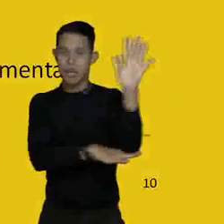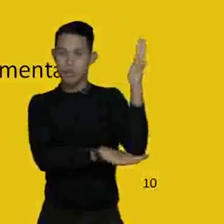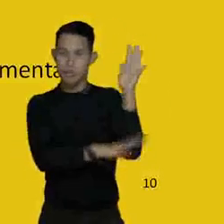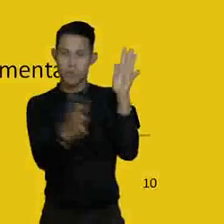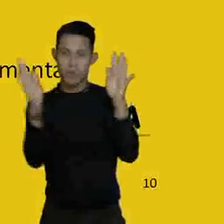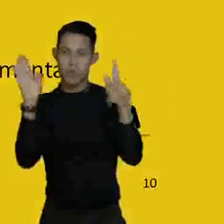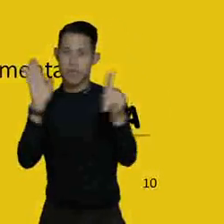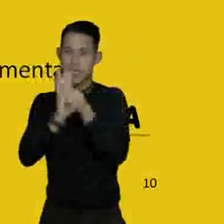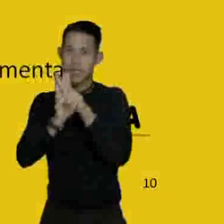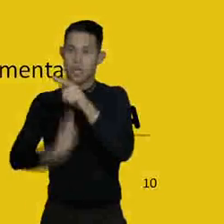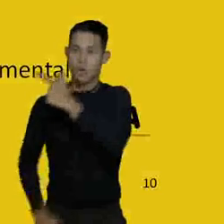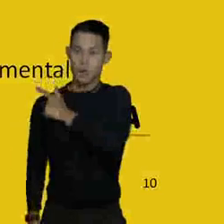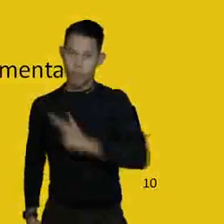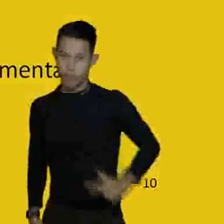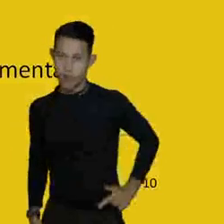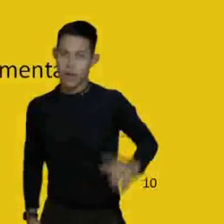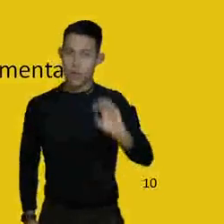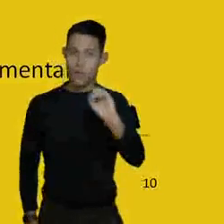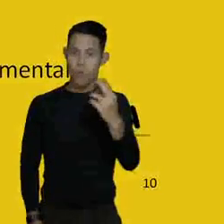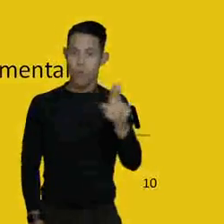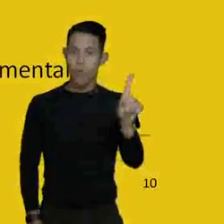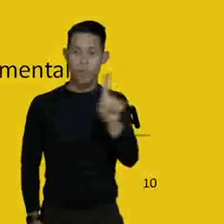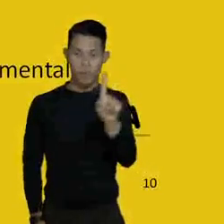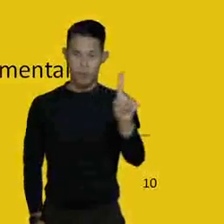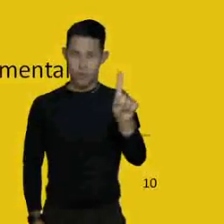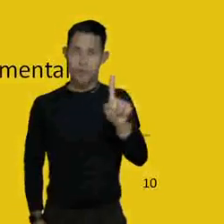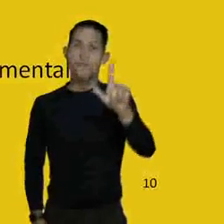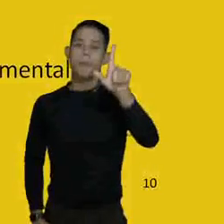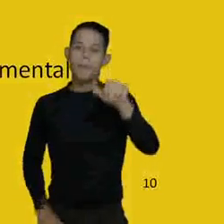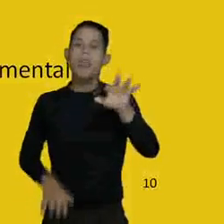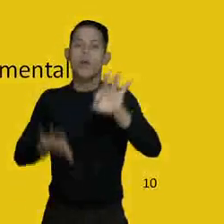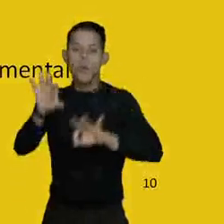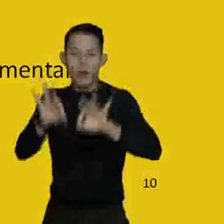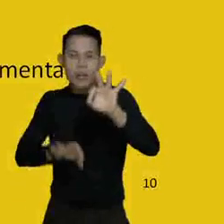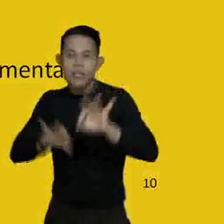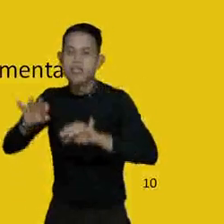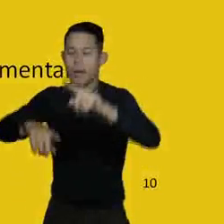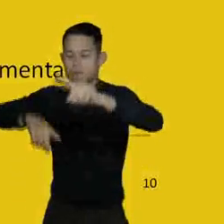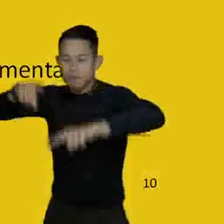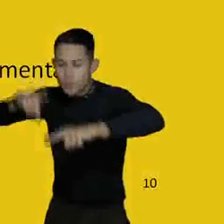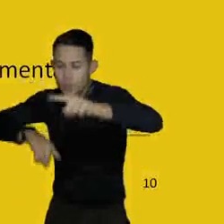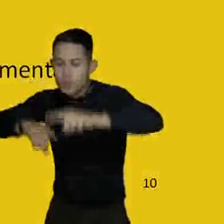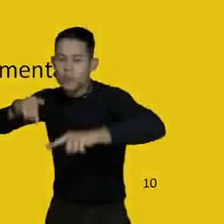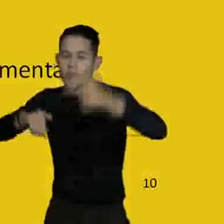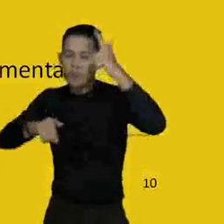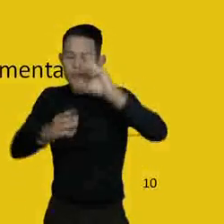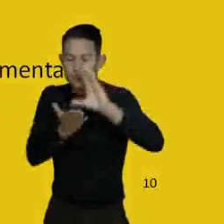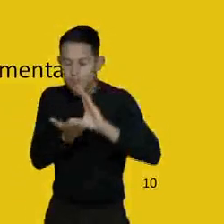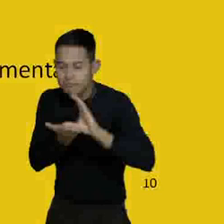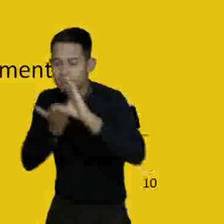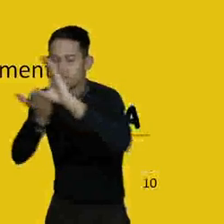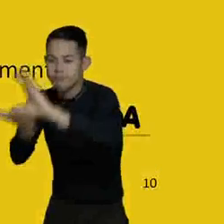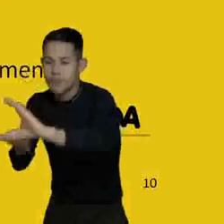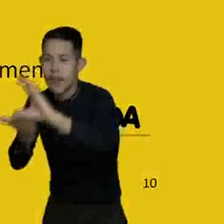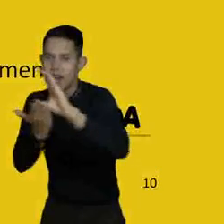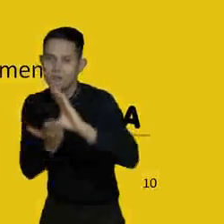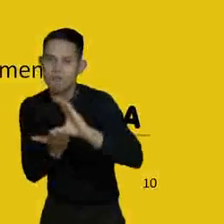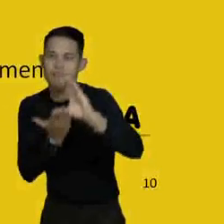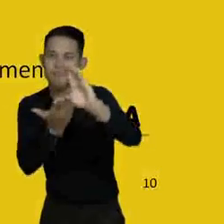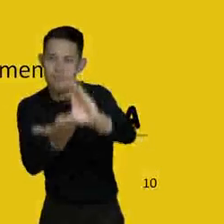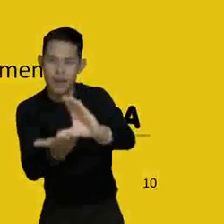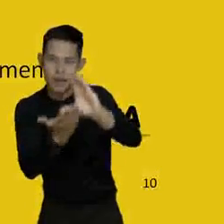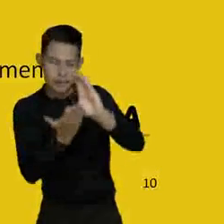não governamental então é organizar os recursos para que eles sejam encaminhados de fato às